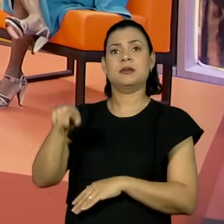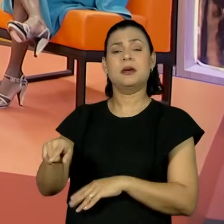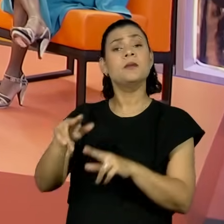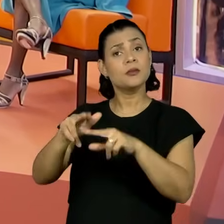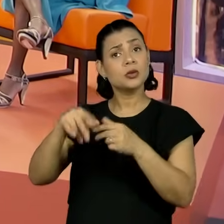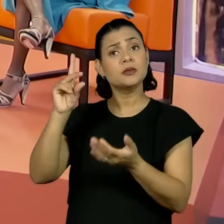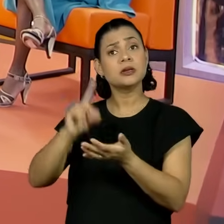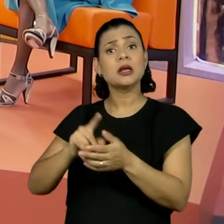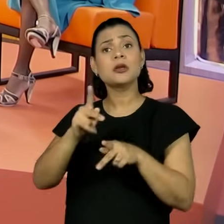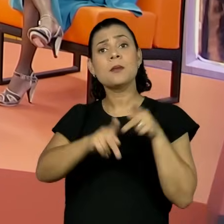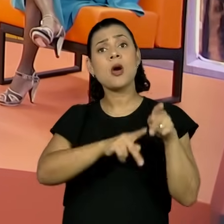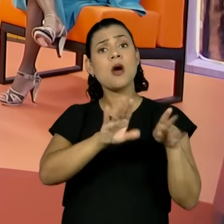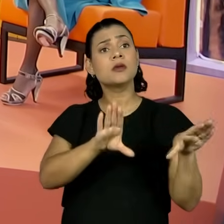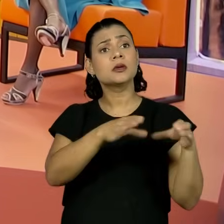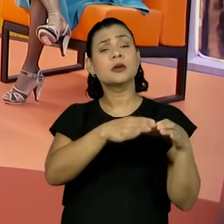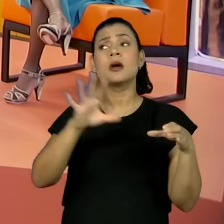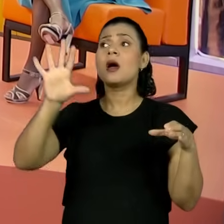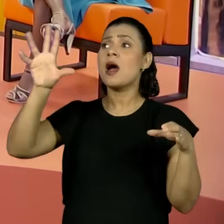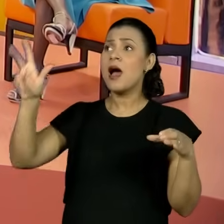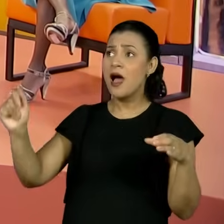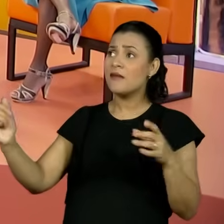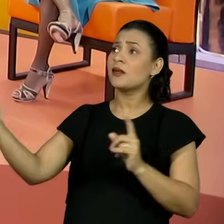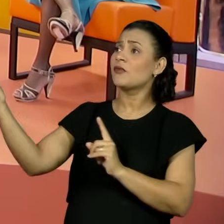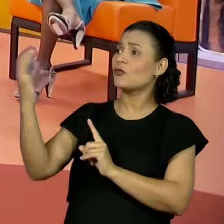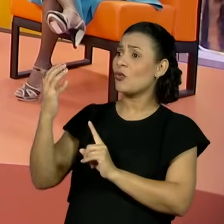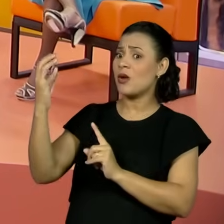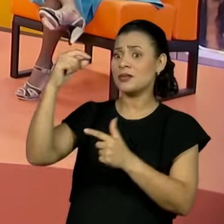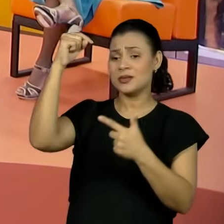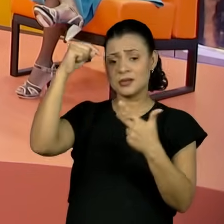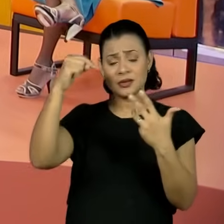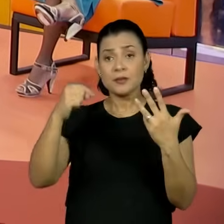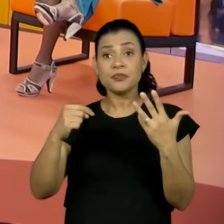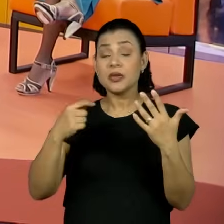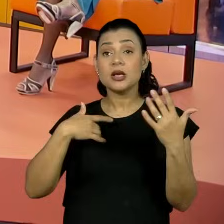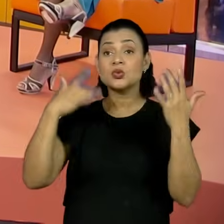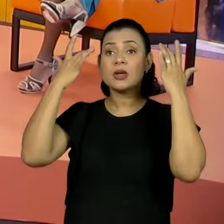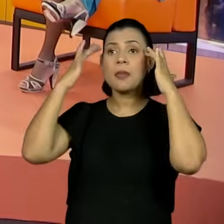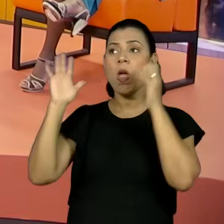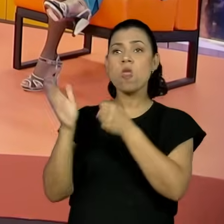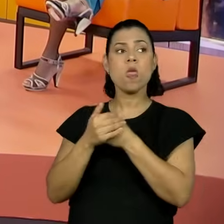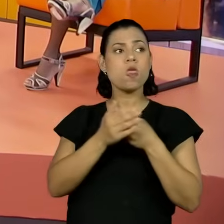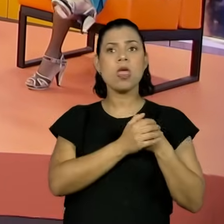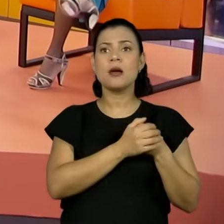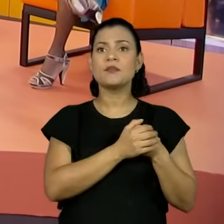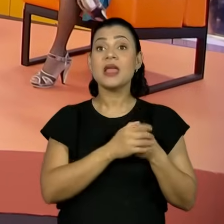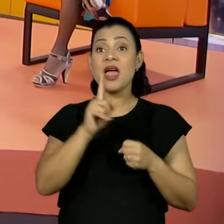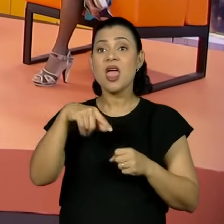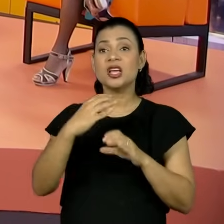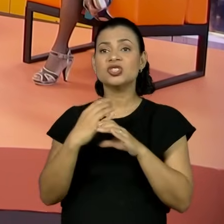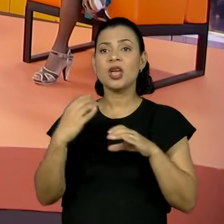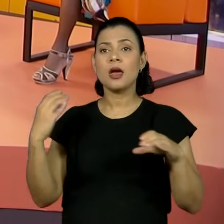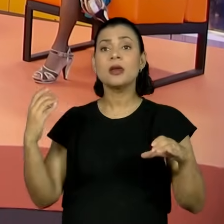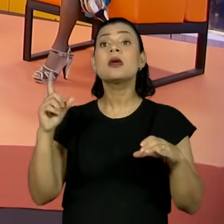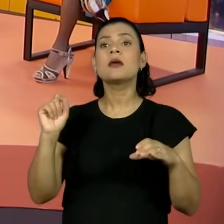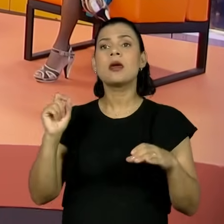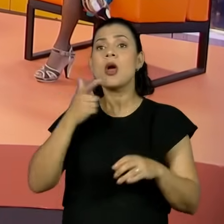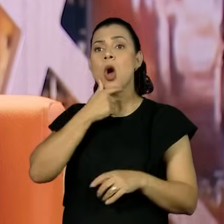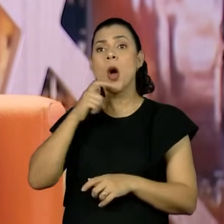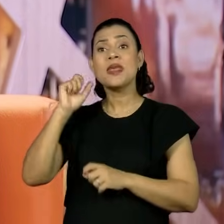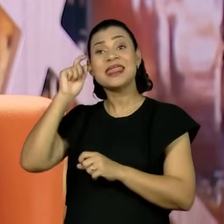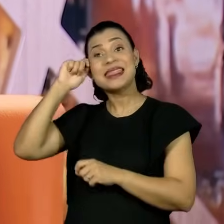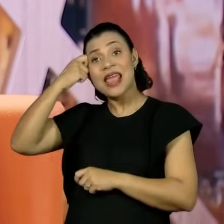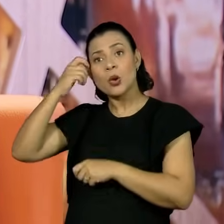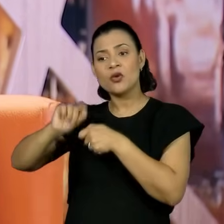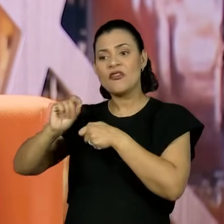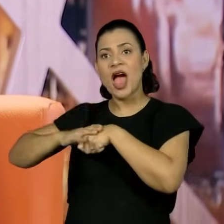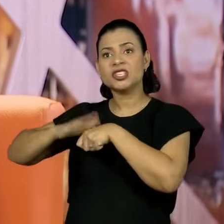os povos do Oganho em África, né? E aí que as engenharias no Brasil foram fundadas por homens negros. Aí a